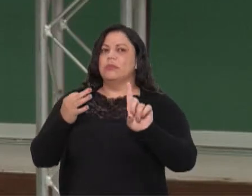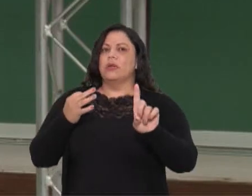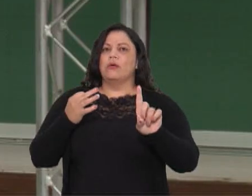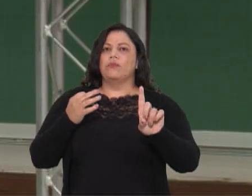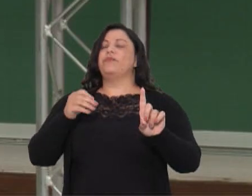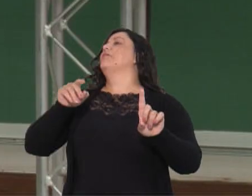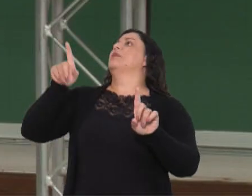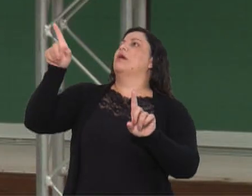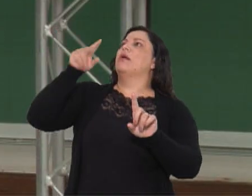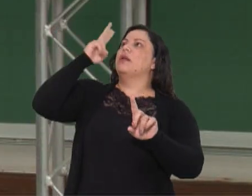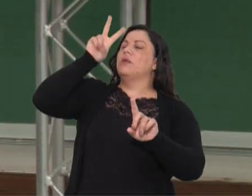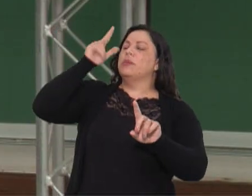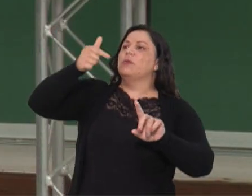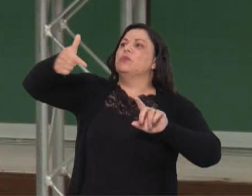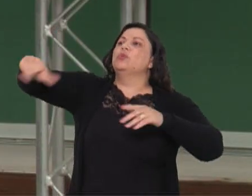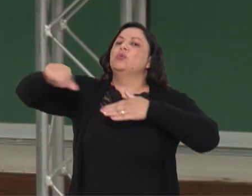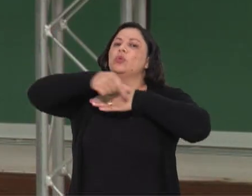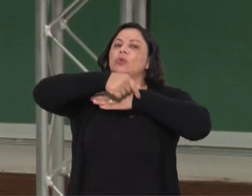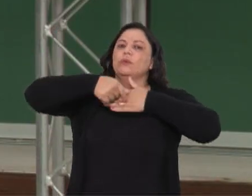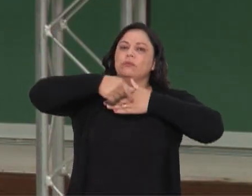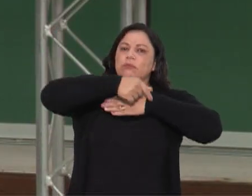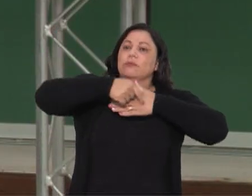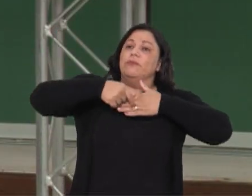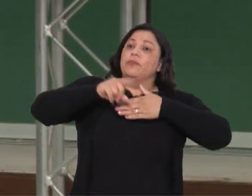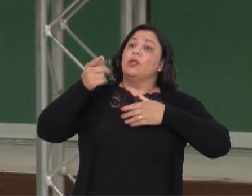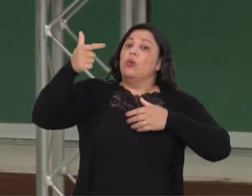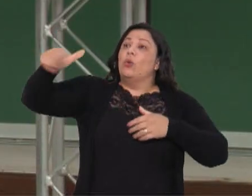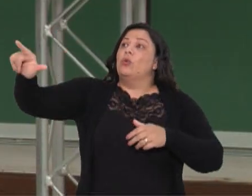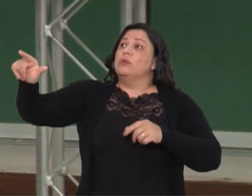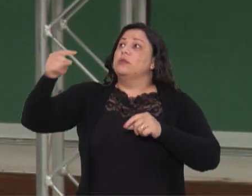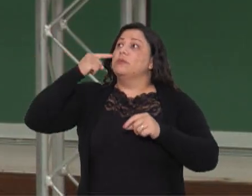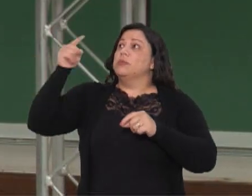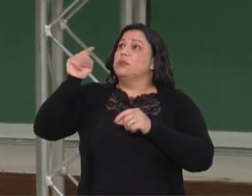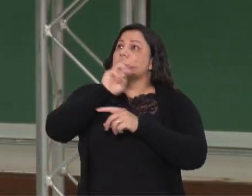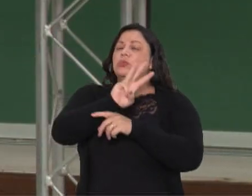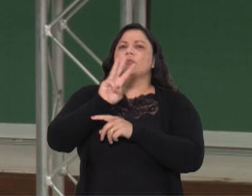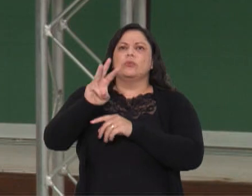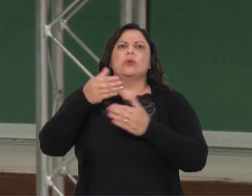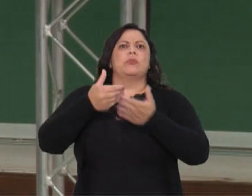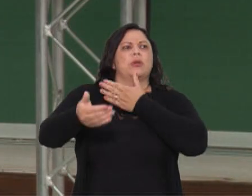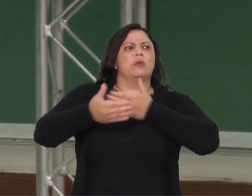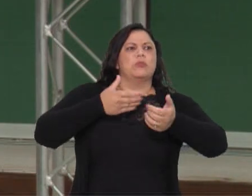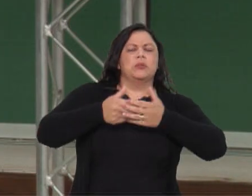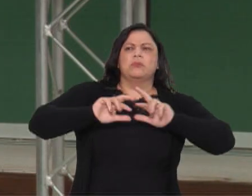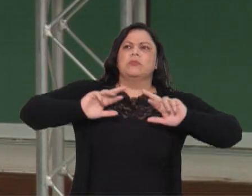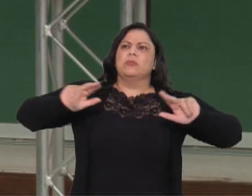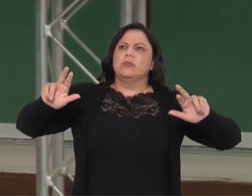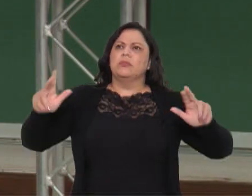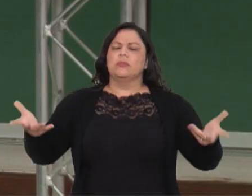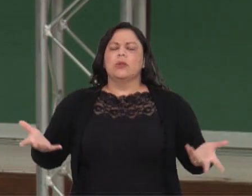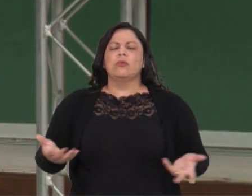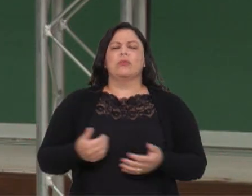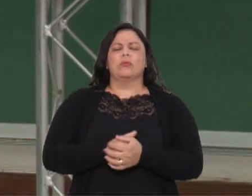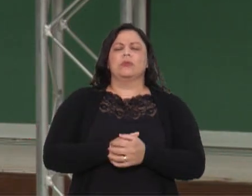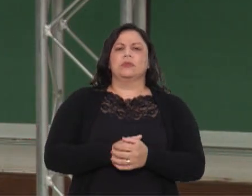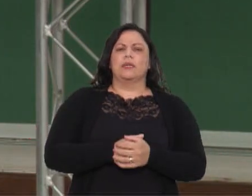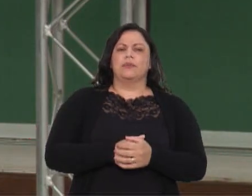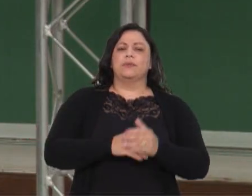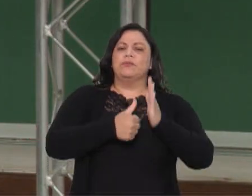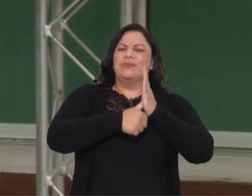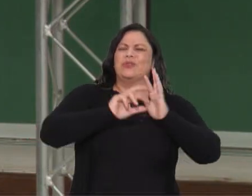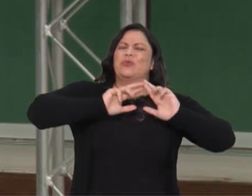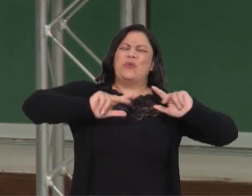de outros autores, fontes, outros documentos, né? Dados, que são